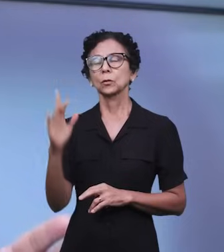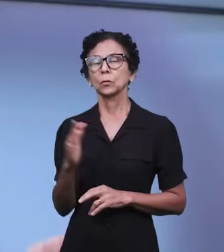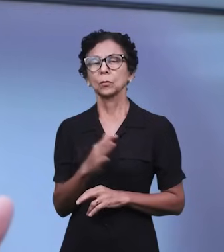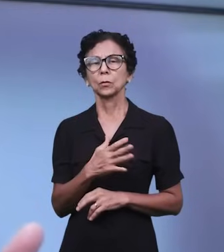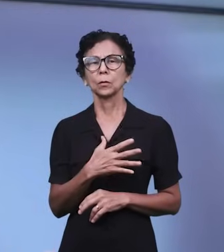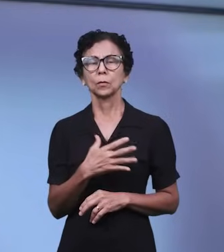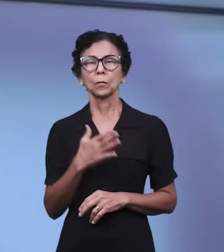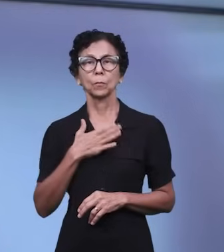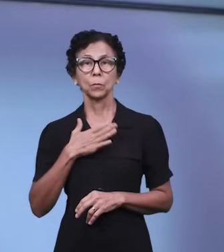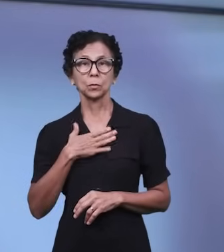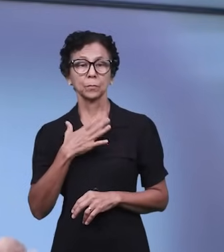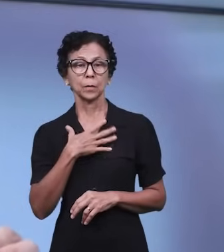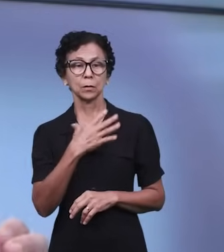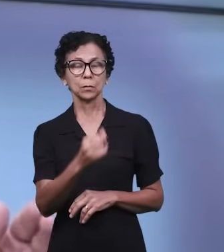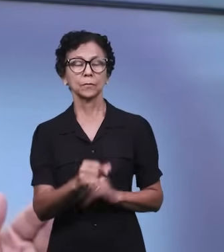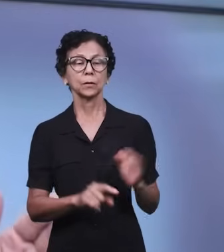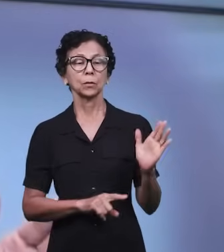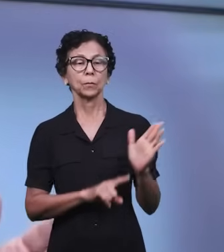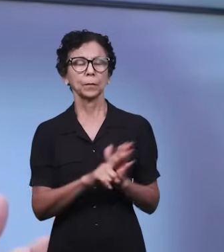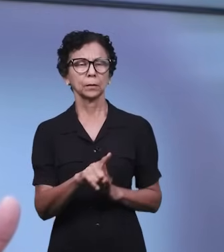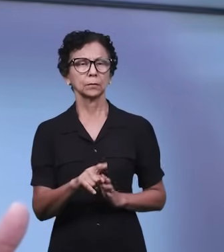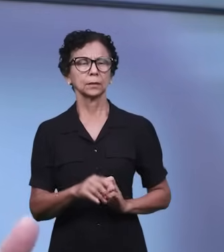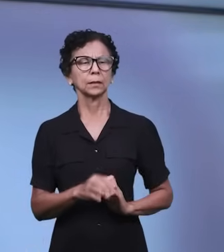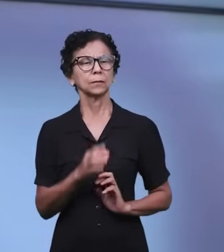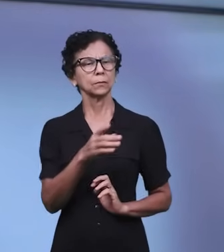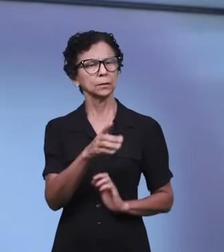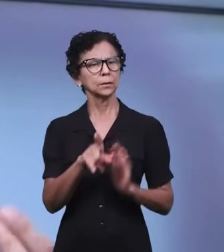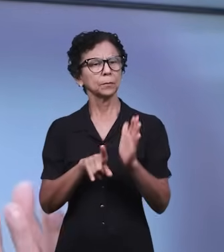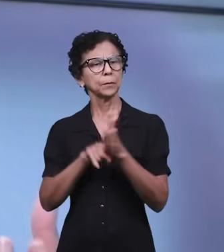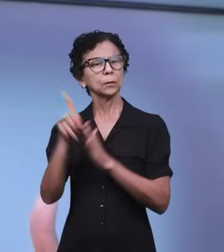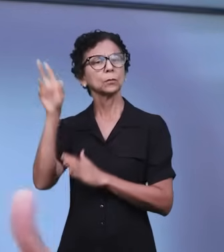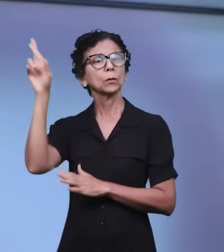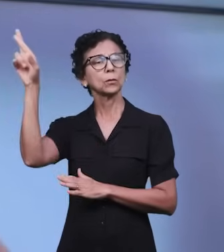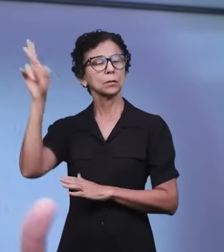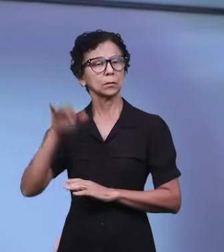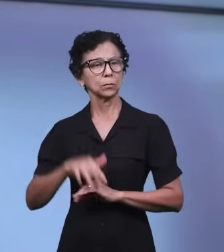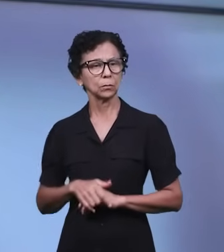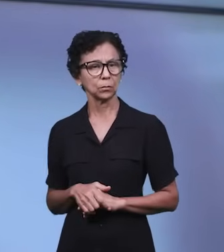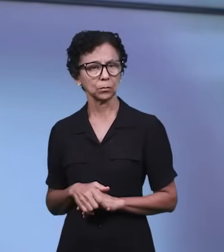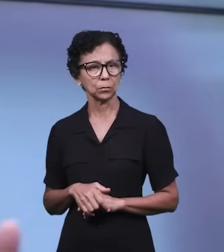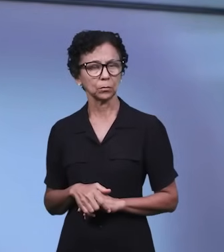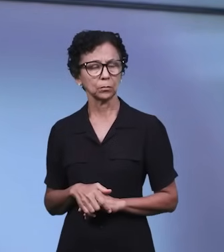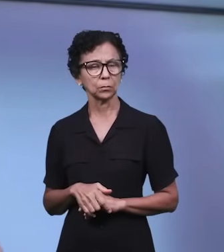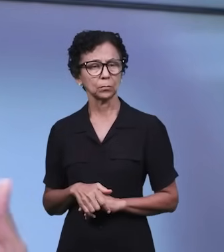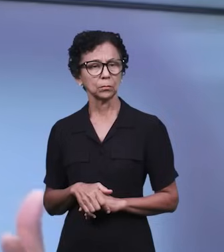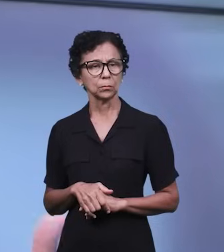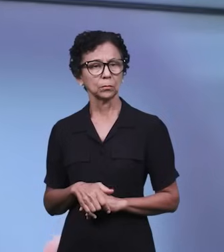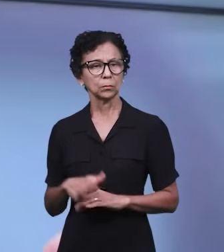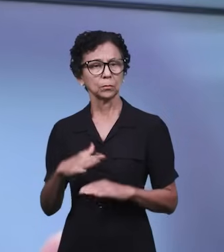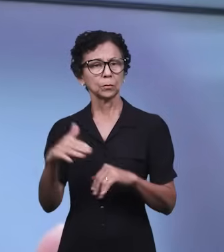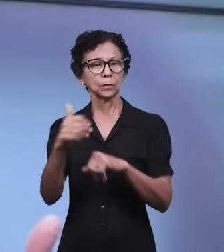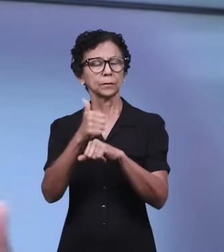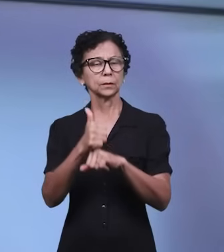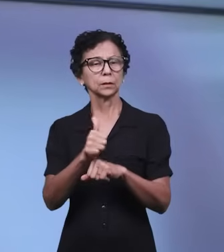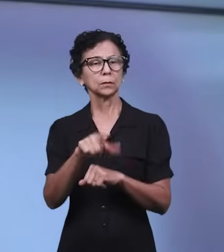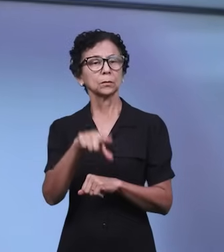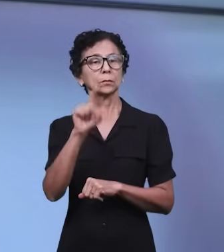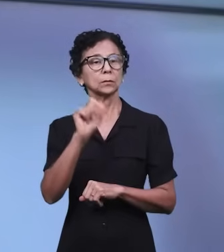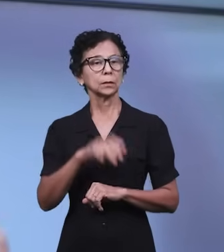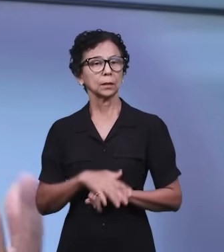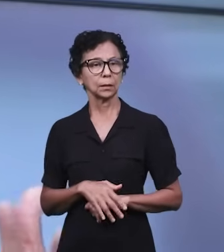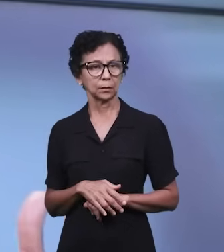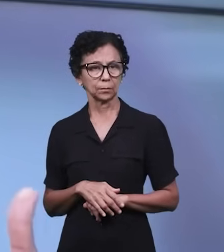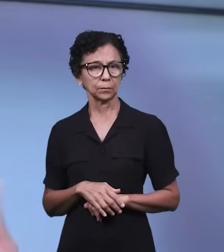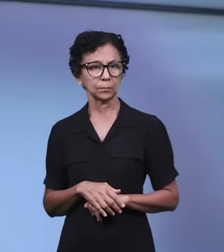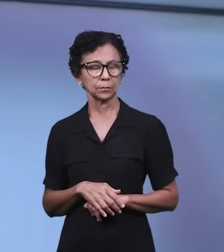posicionado hoje como um servo que vai fazer a obra do Senhor neste lugar. Influenciar também,